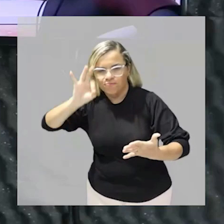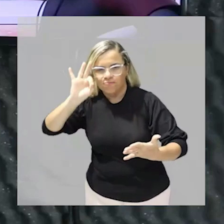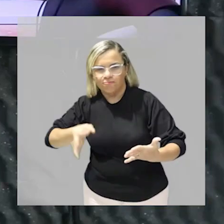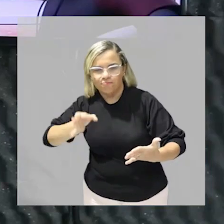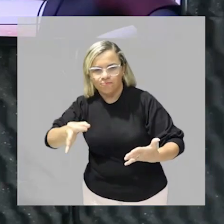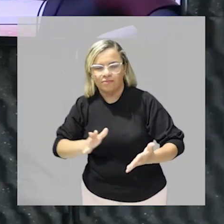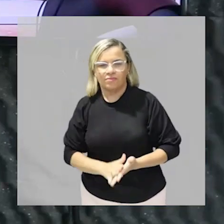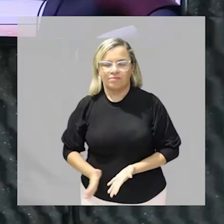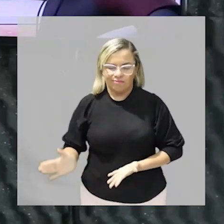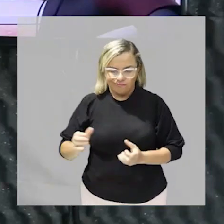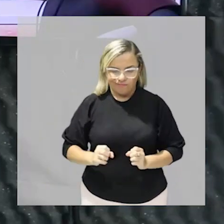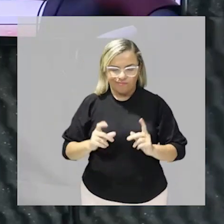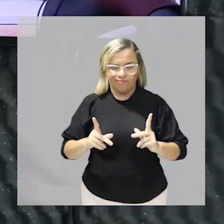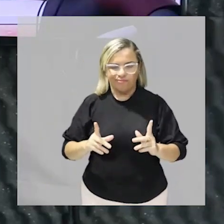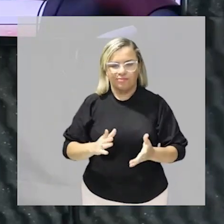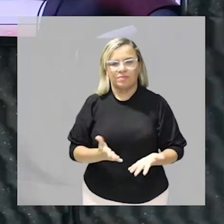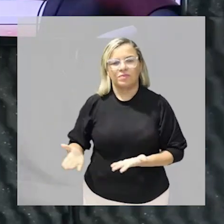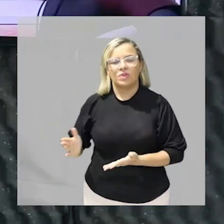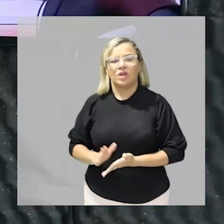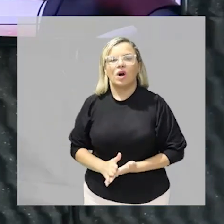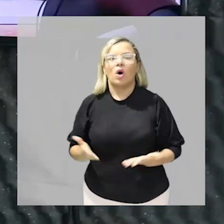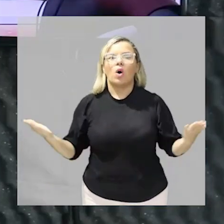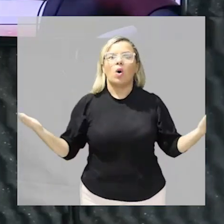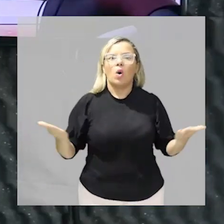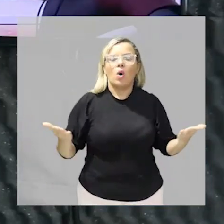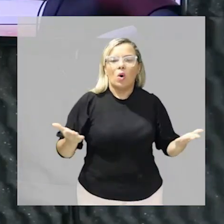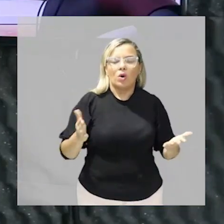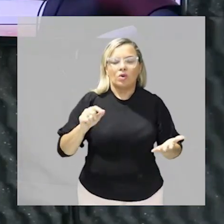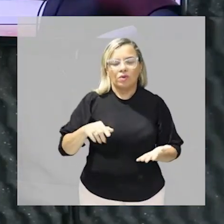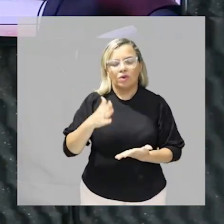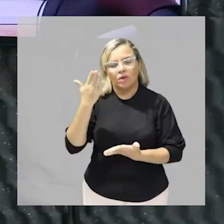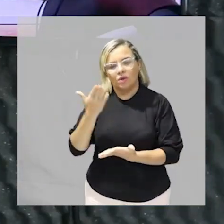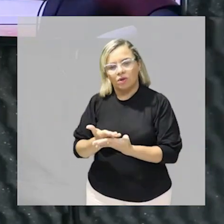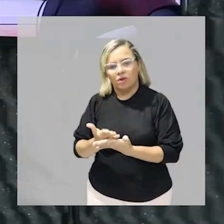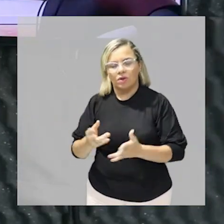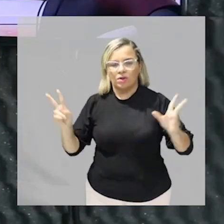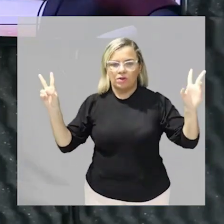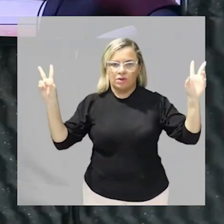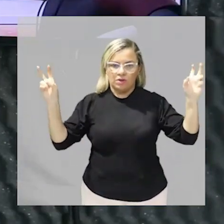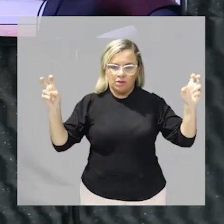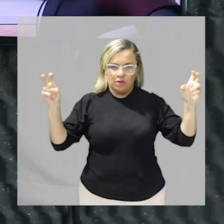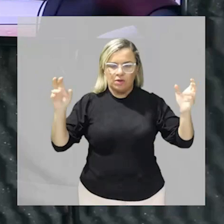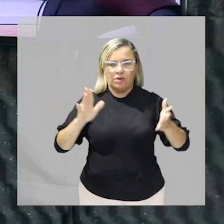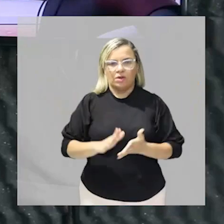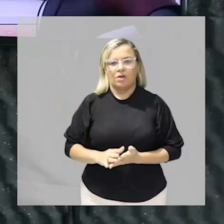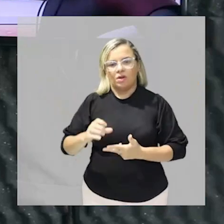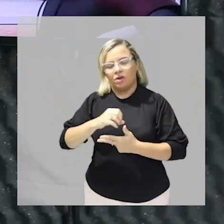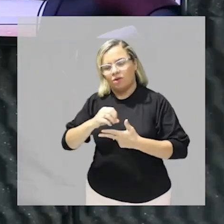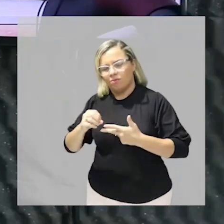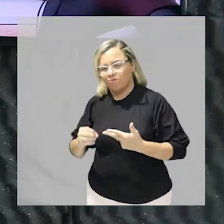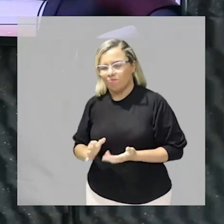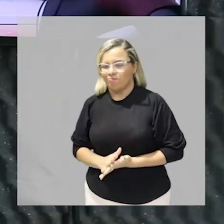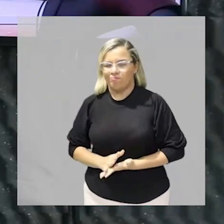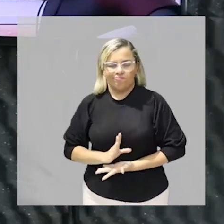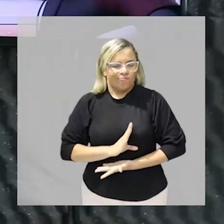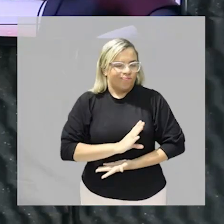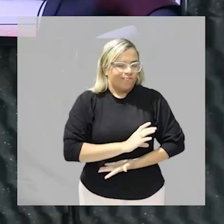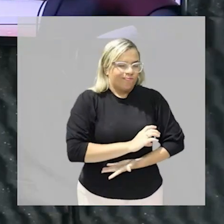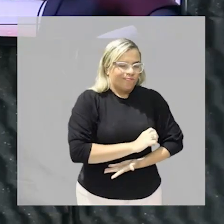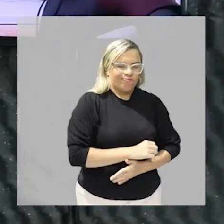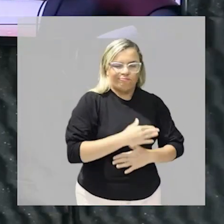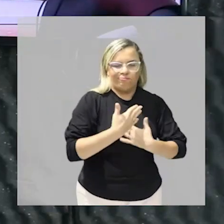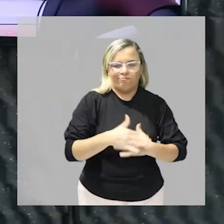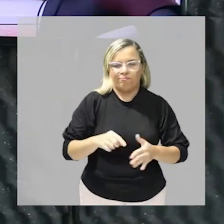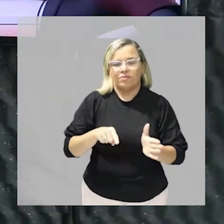questões. Belezinha? E hoje, galera, nós vamos trabalhar uma temática que o Enem, tá certo? Adora cobrar, tá?